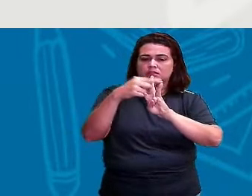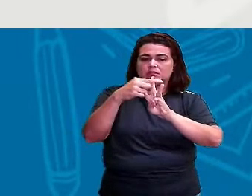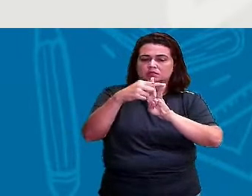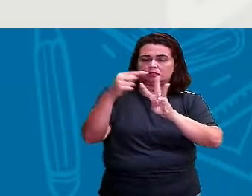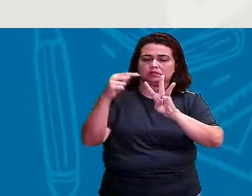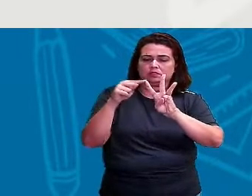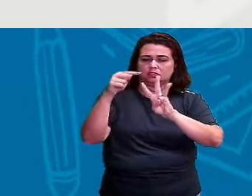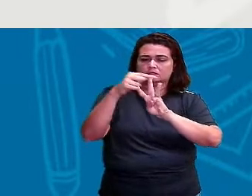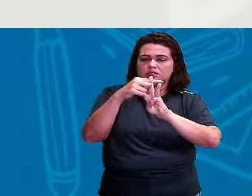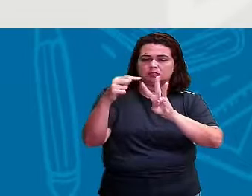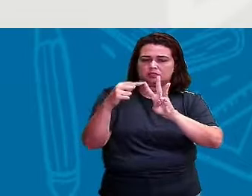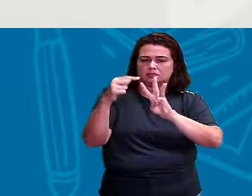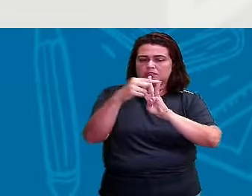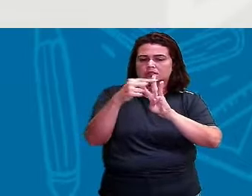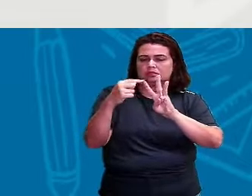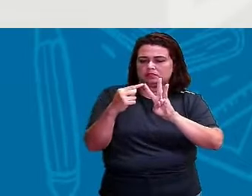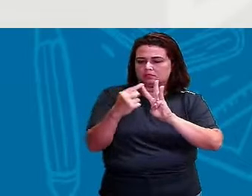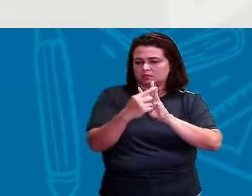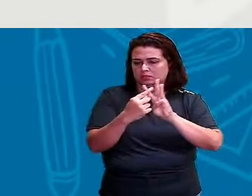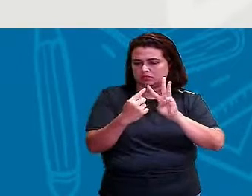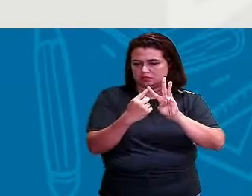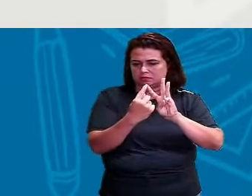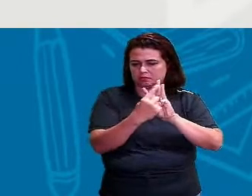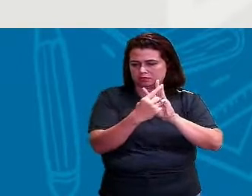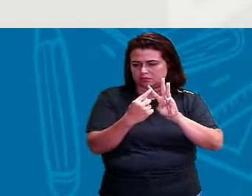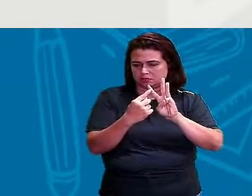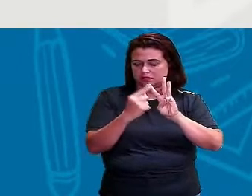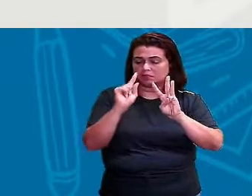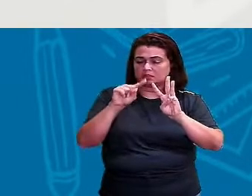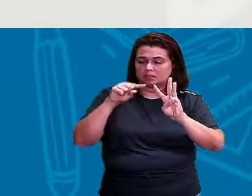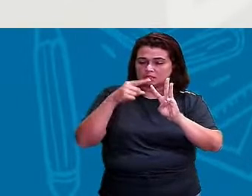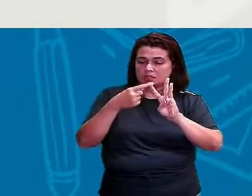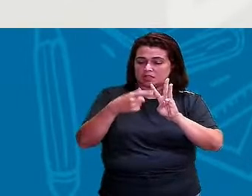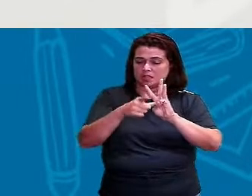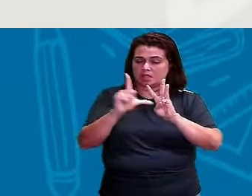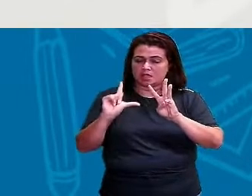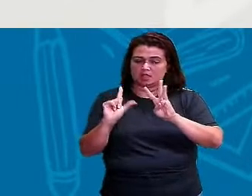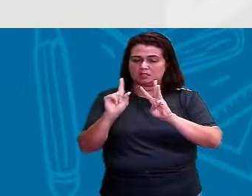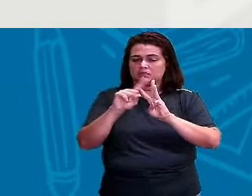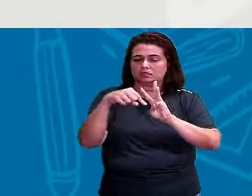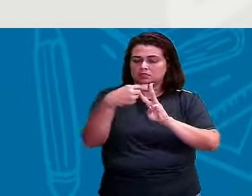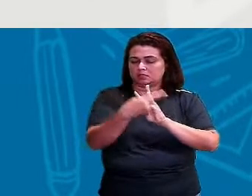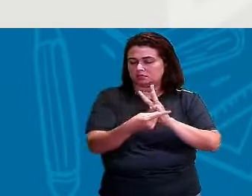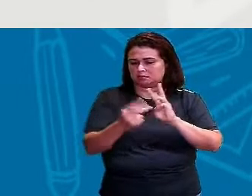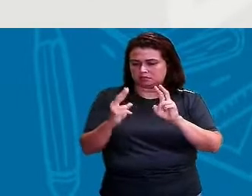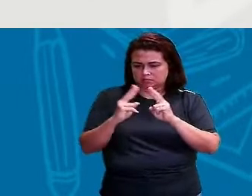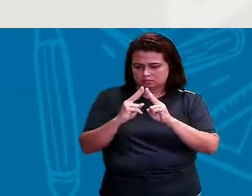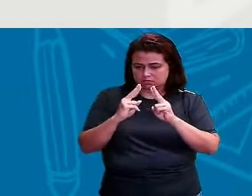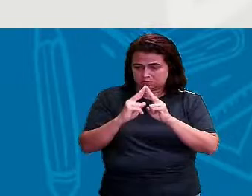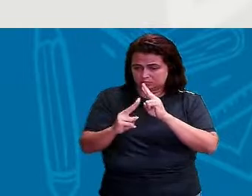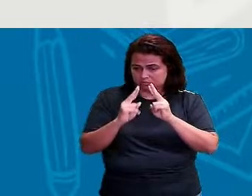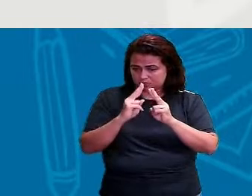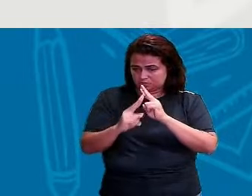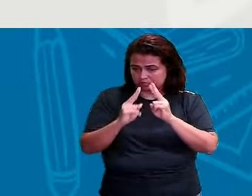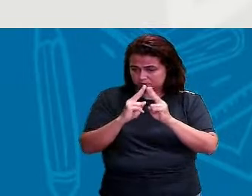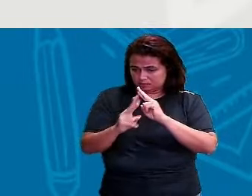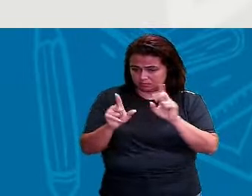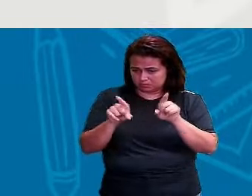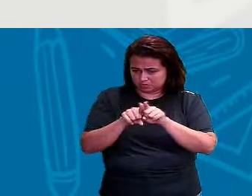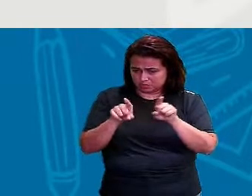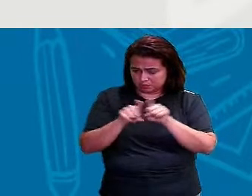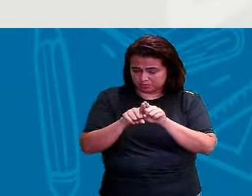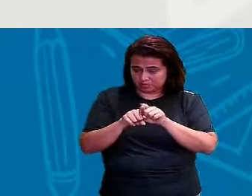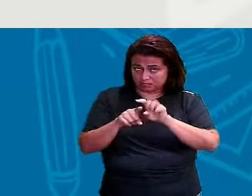vem antes, e o sucessor, que é o número que vem depois, ímpar também, né? Será que eu vou conseguir ter